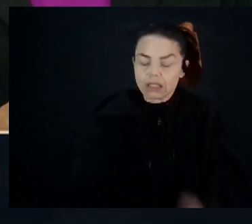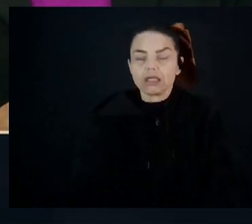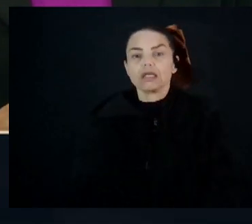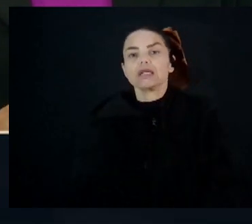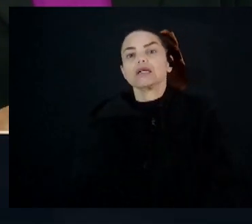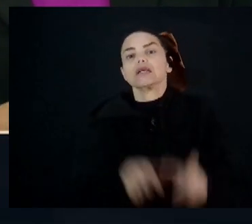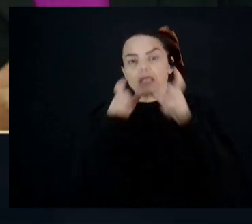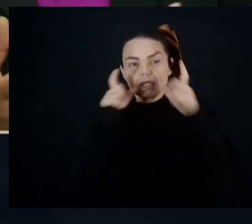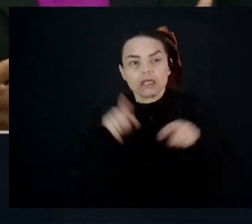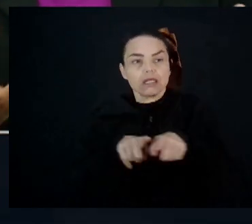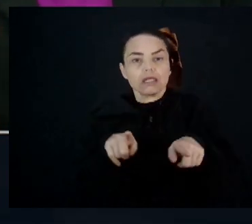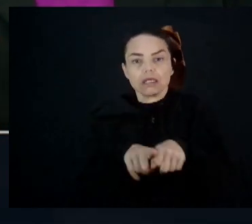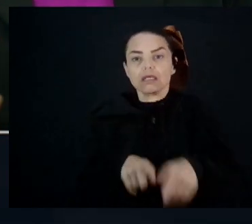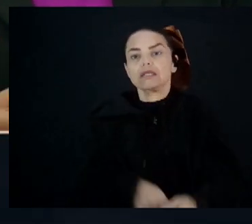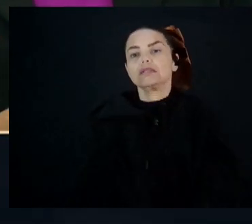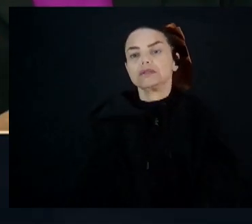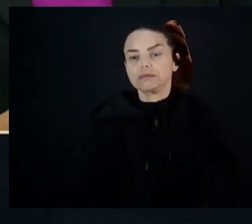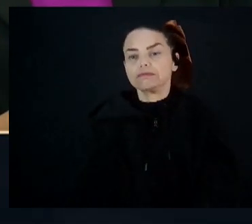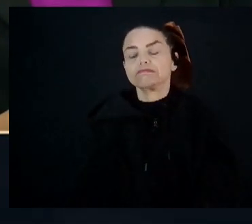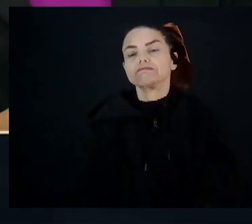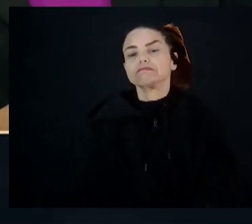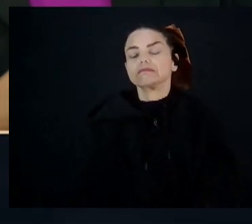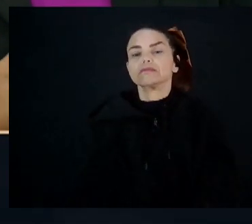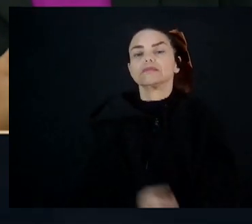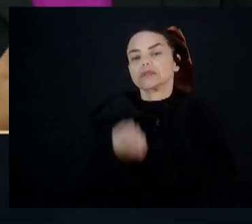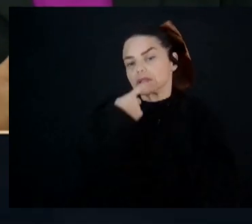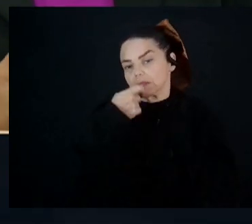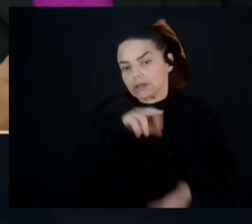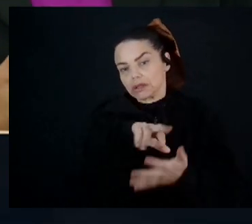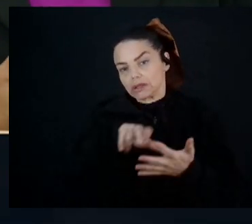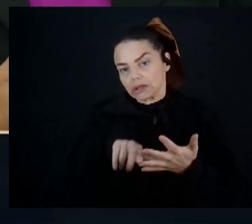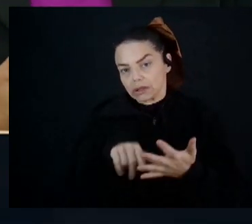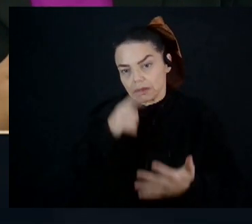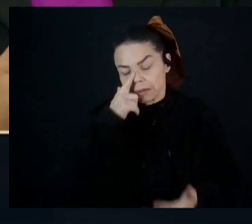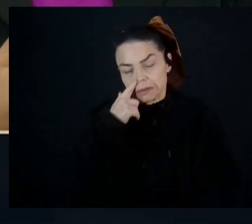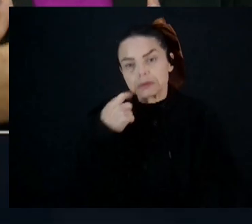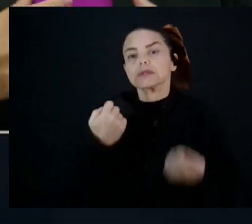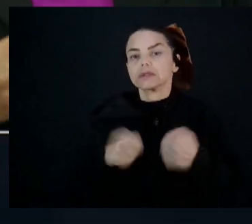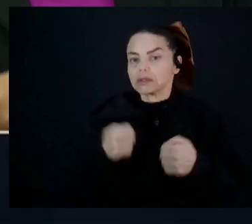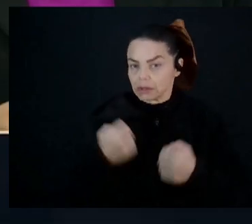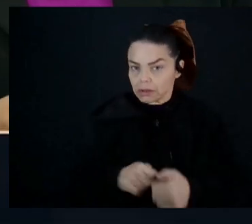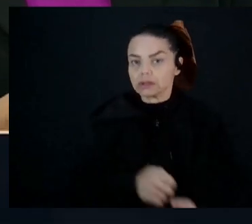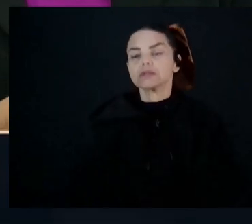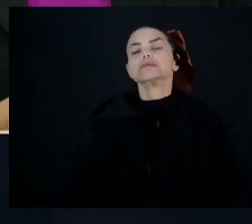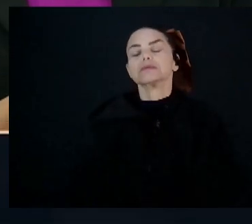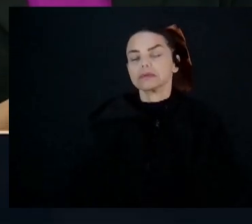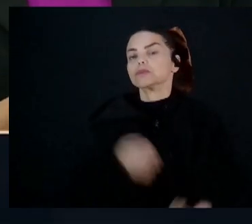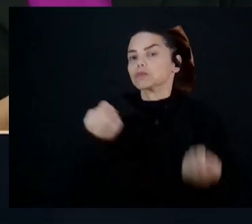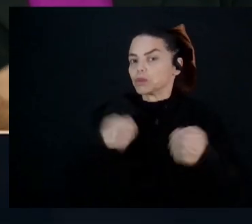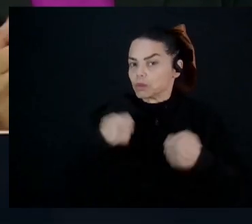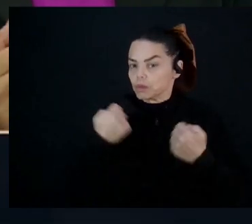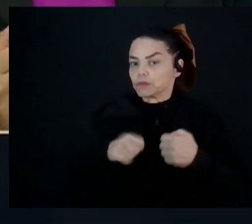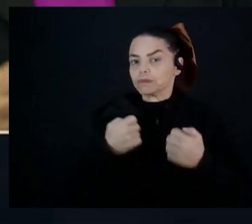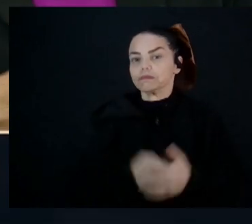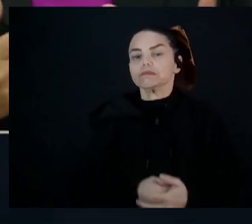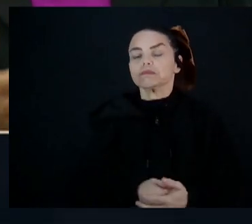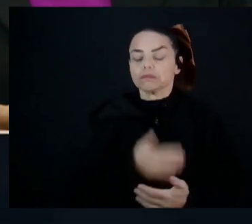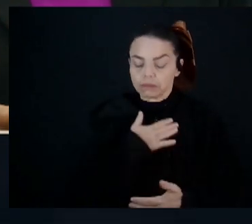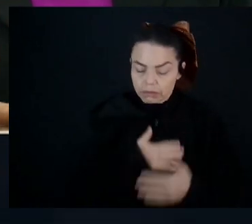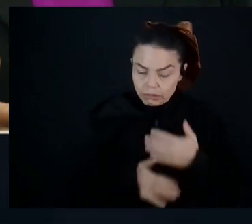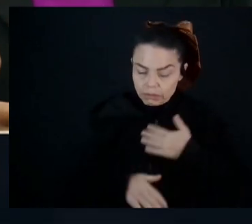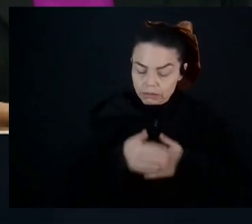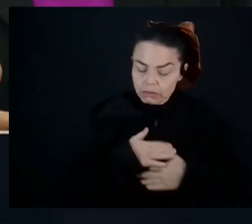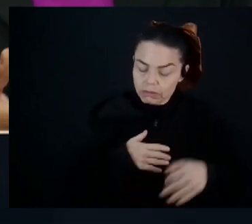também com alguns medicamentos, e a gente precisa entender que nós precisamos descansar, porque a gente